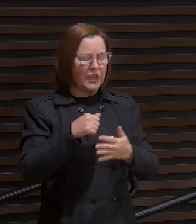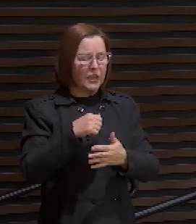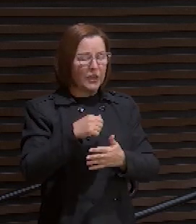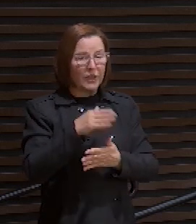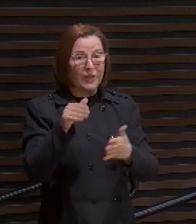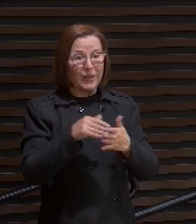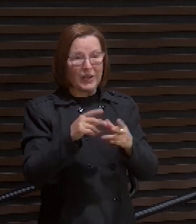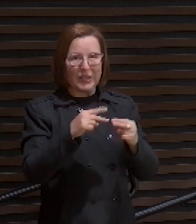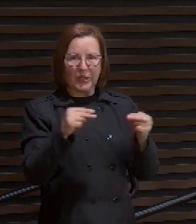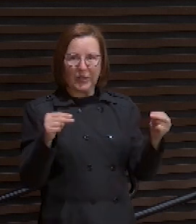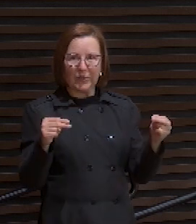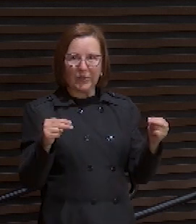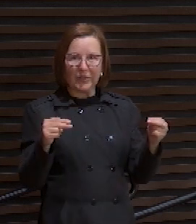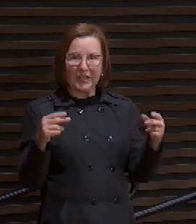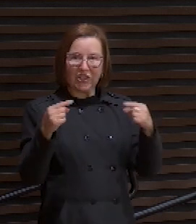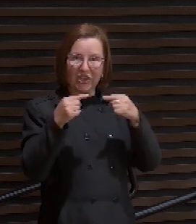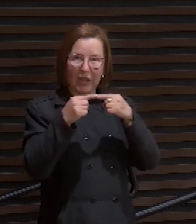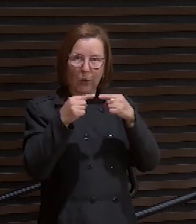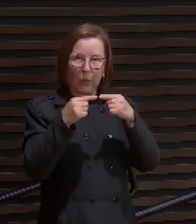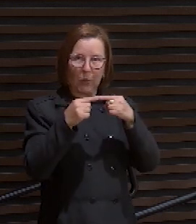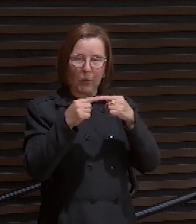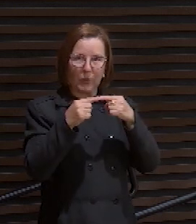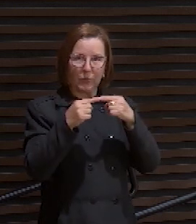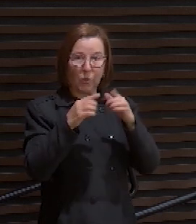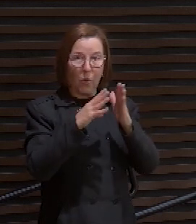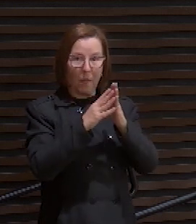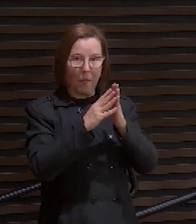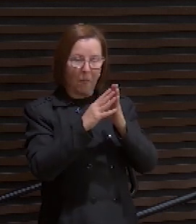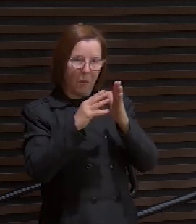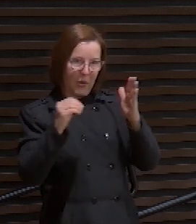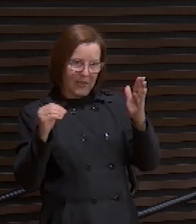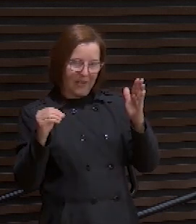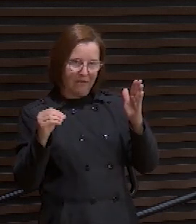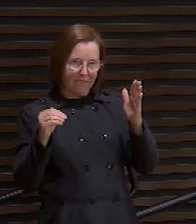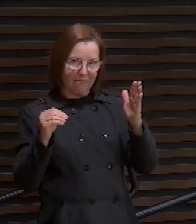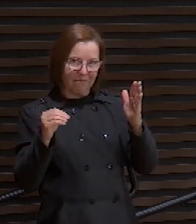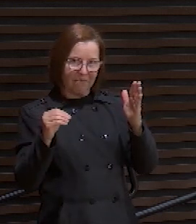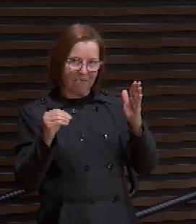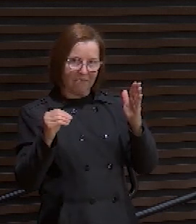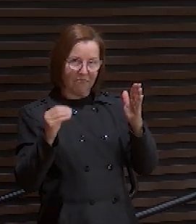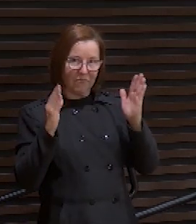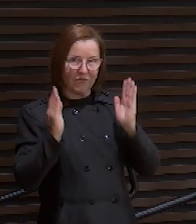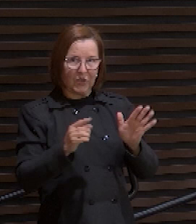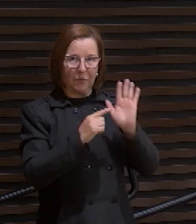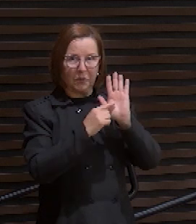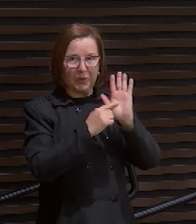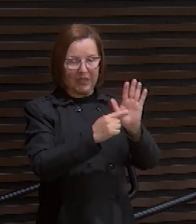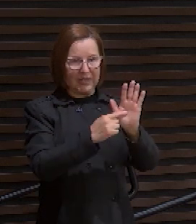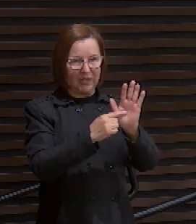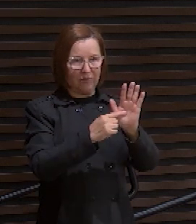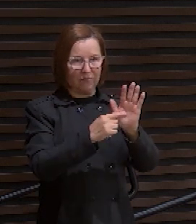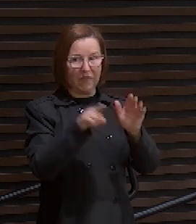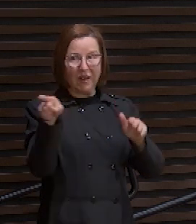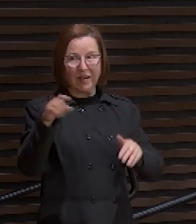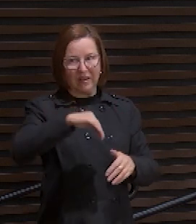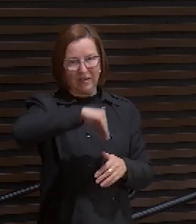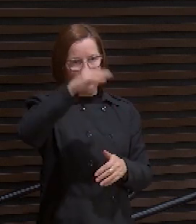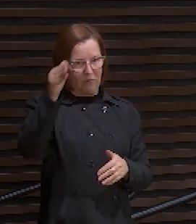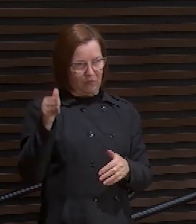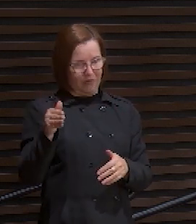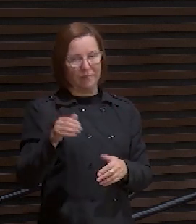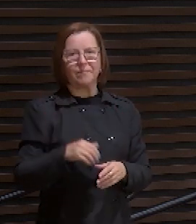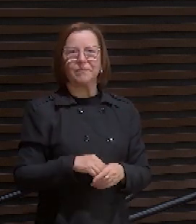de acordo com o modelo que te foi mostrado no